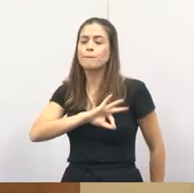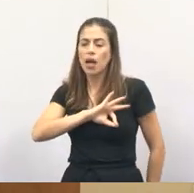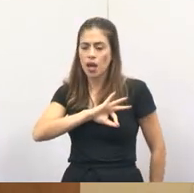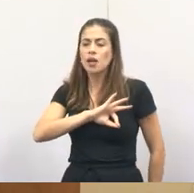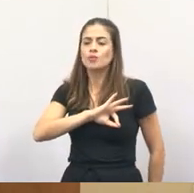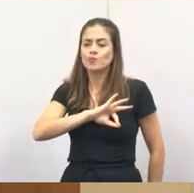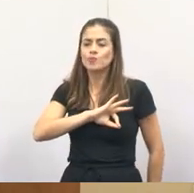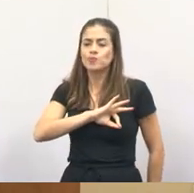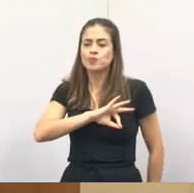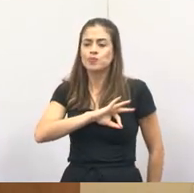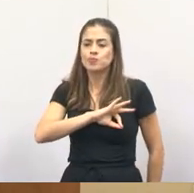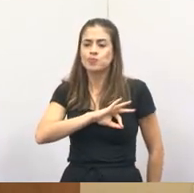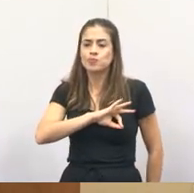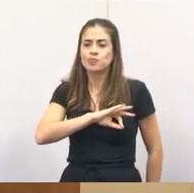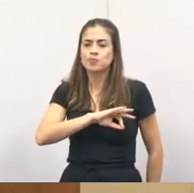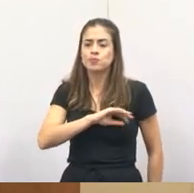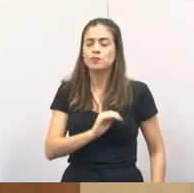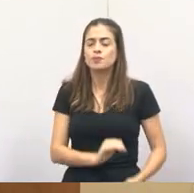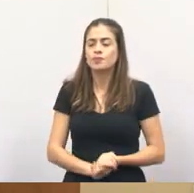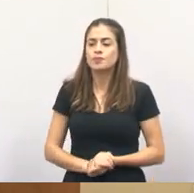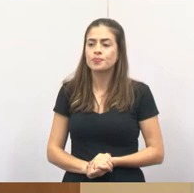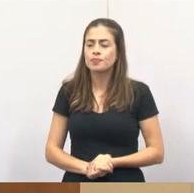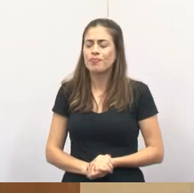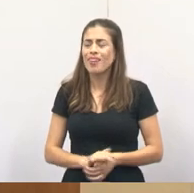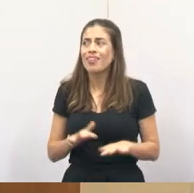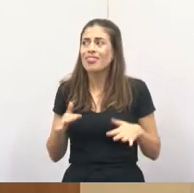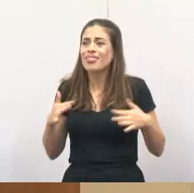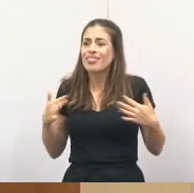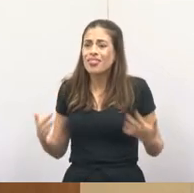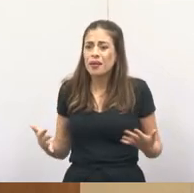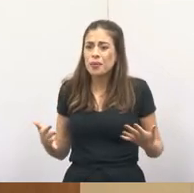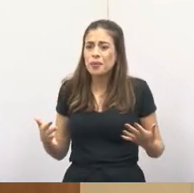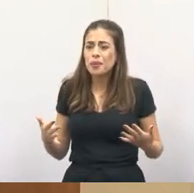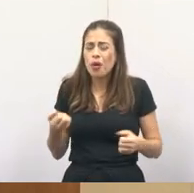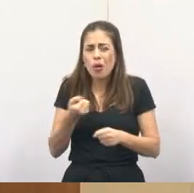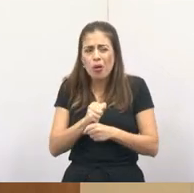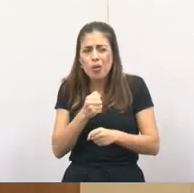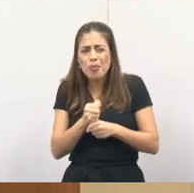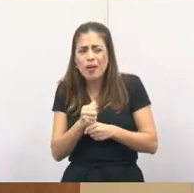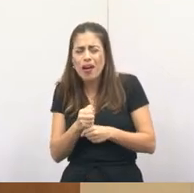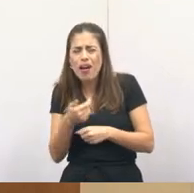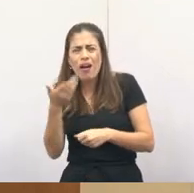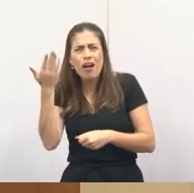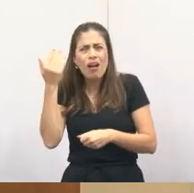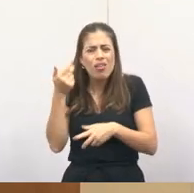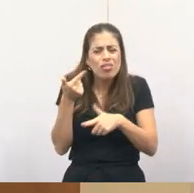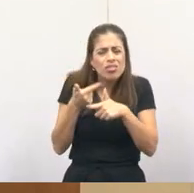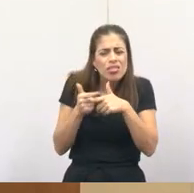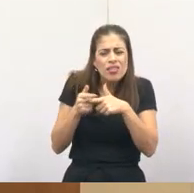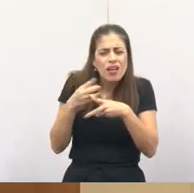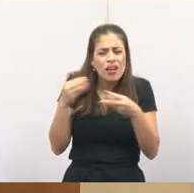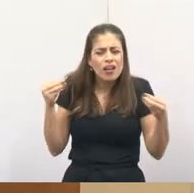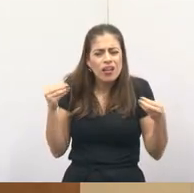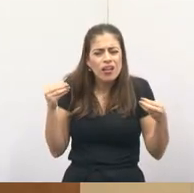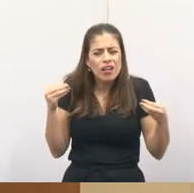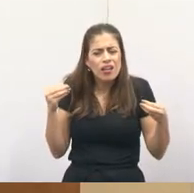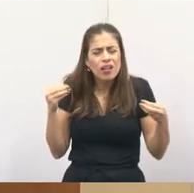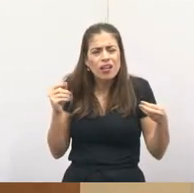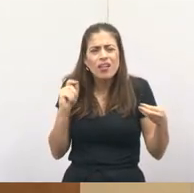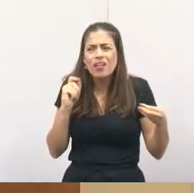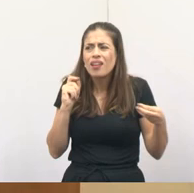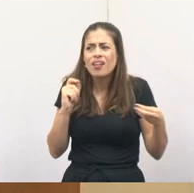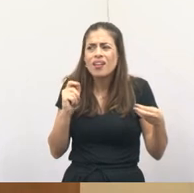militar na Malaquias Então espera aí gente uma obra que é para resolver o problema causou mais congestionamento